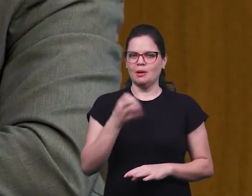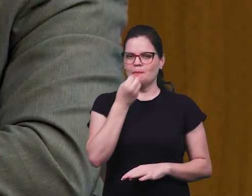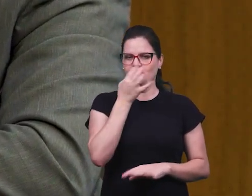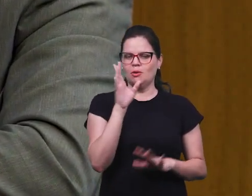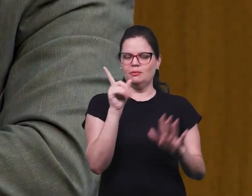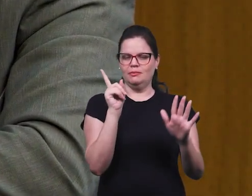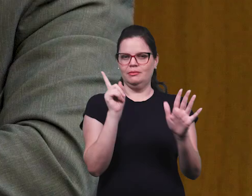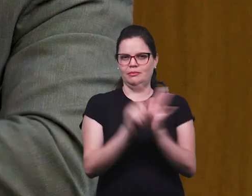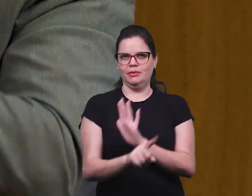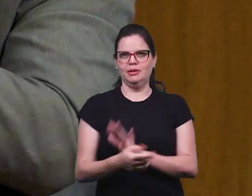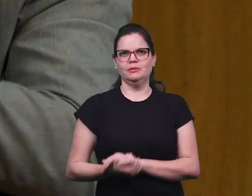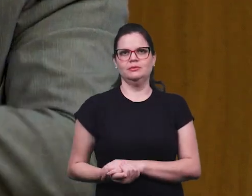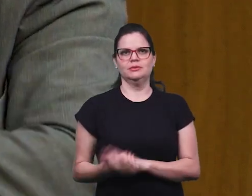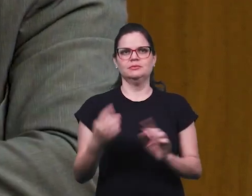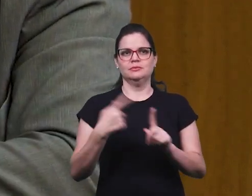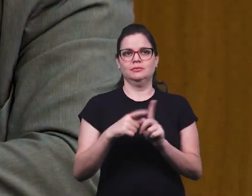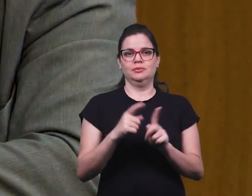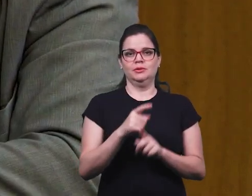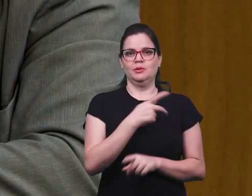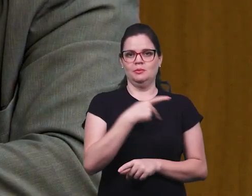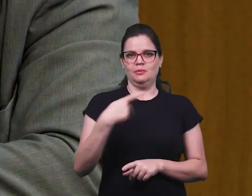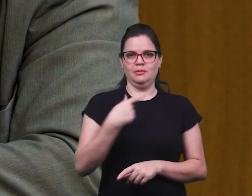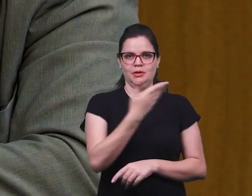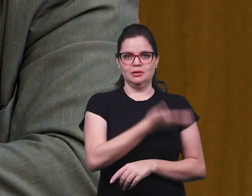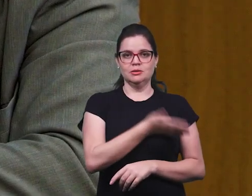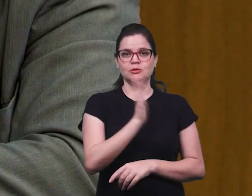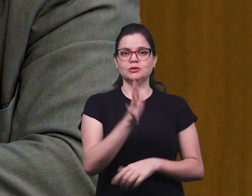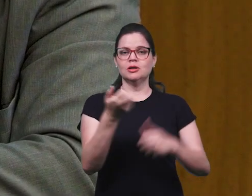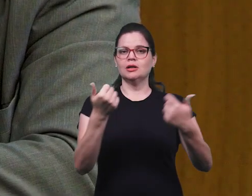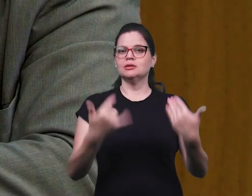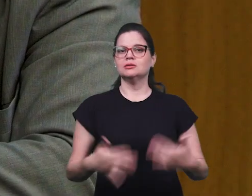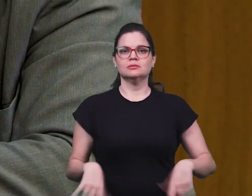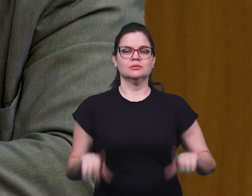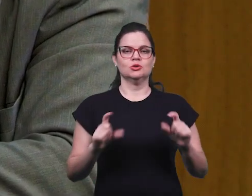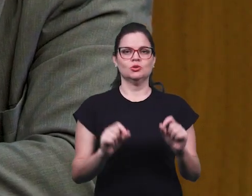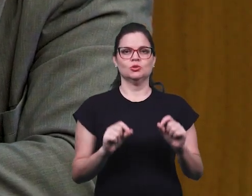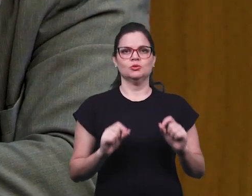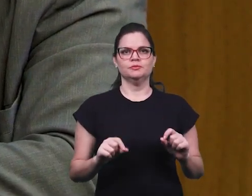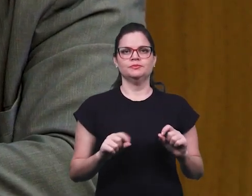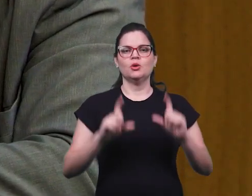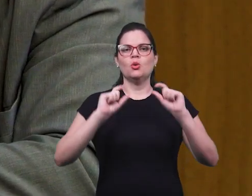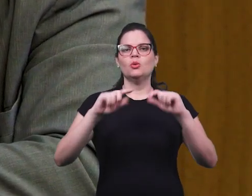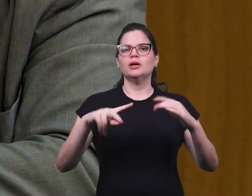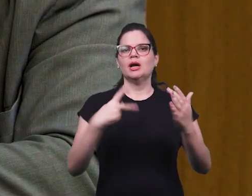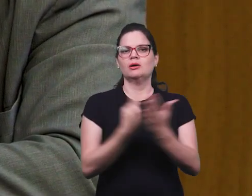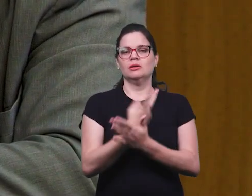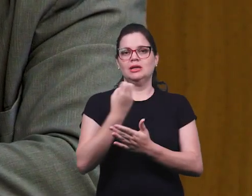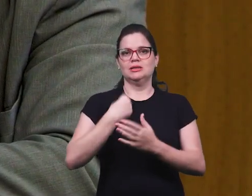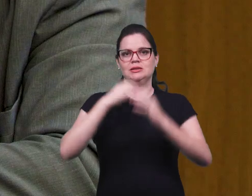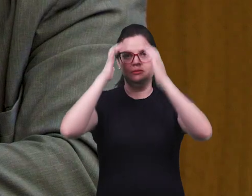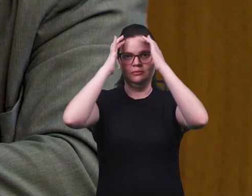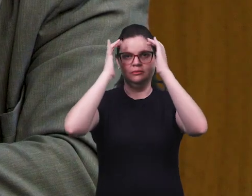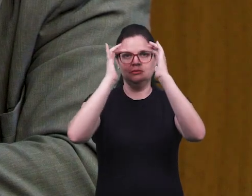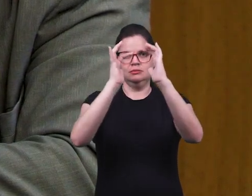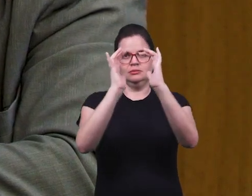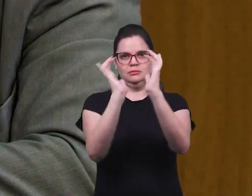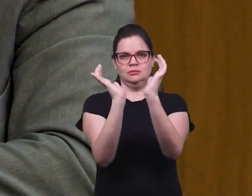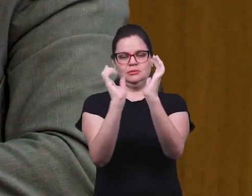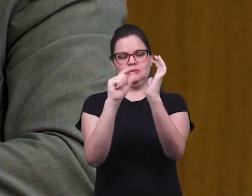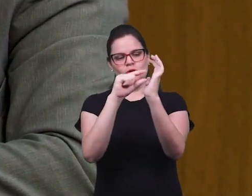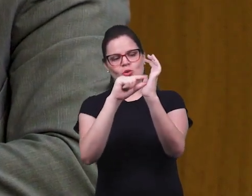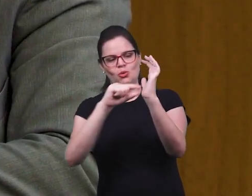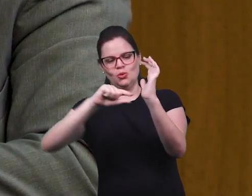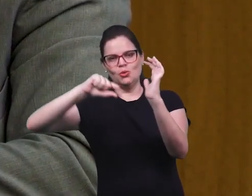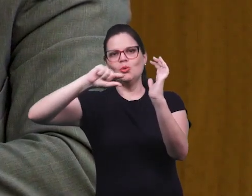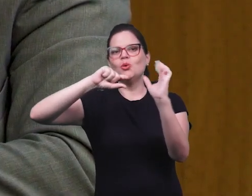pergunta, porque o pastor Alexandre que ele falou a respeito daquilo que vai acontecer quando nós estamos ouvindo certos tipos de